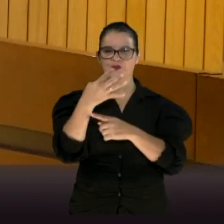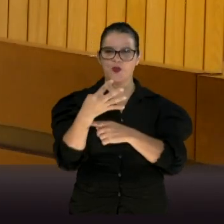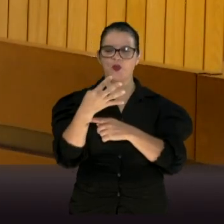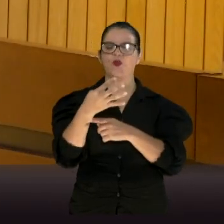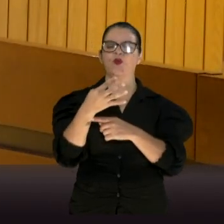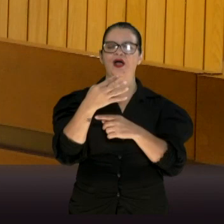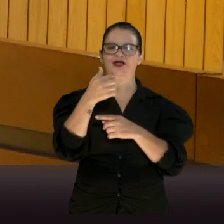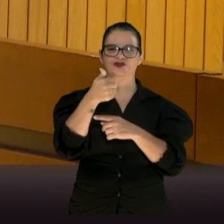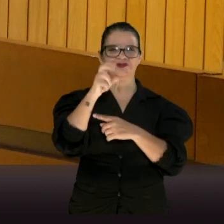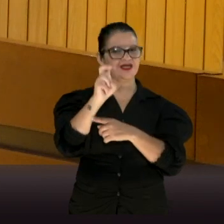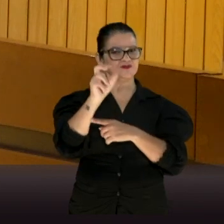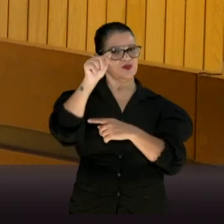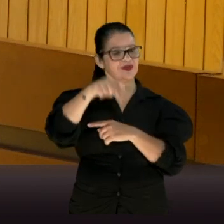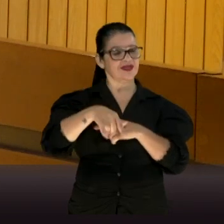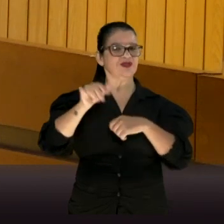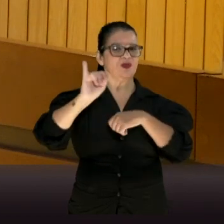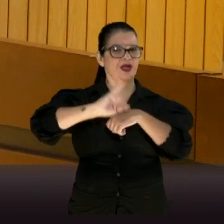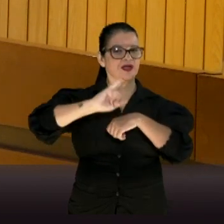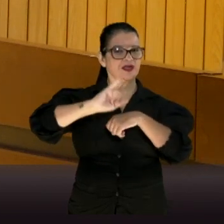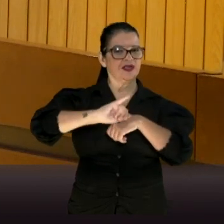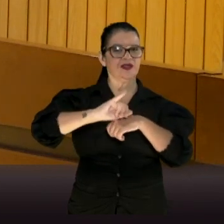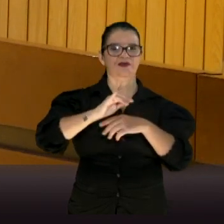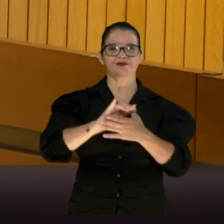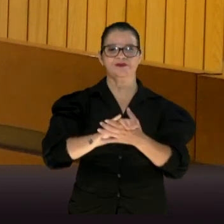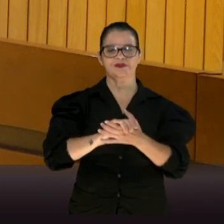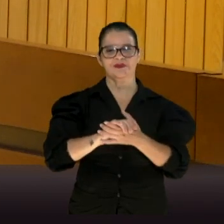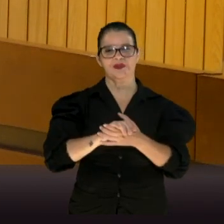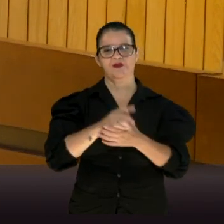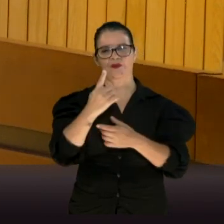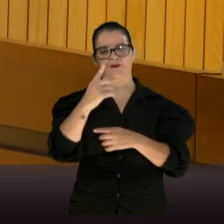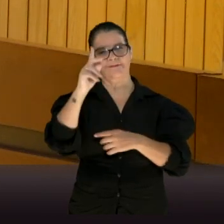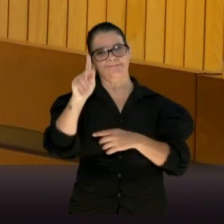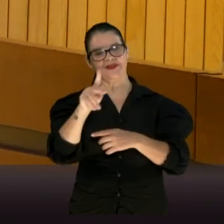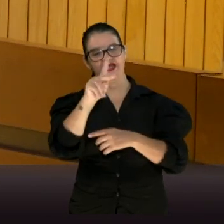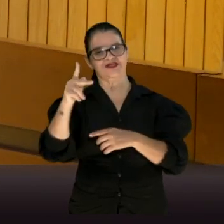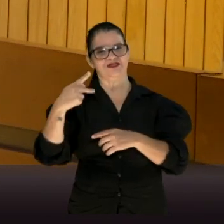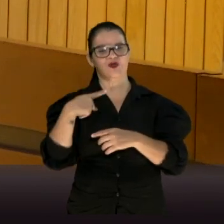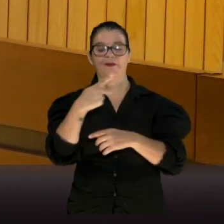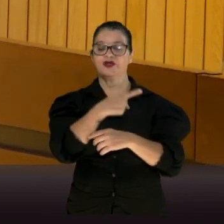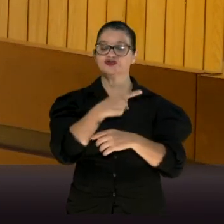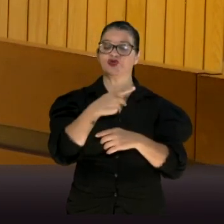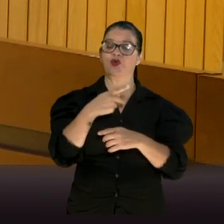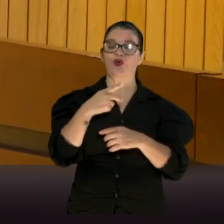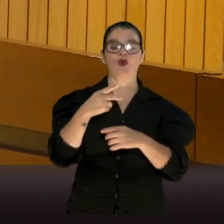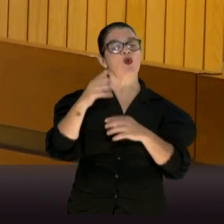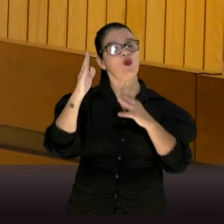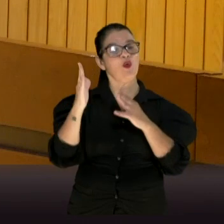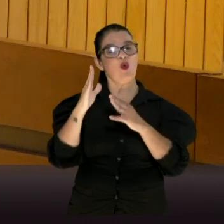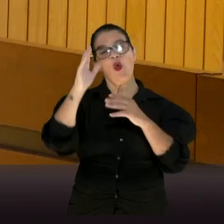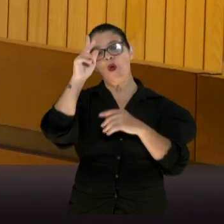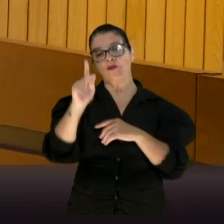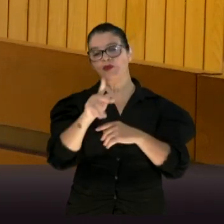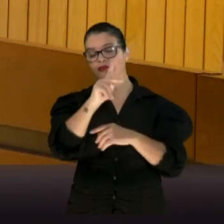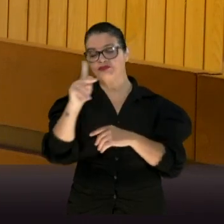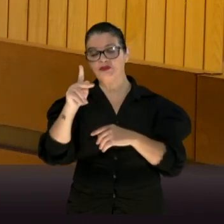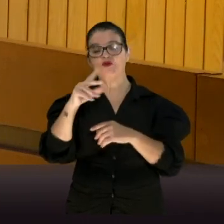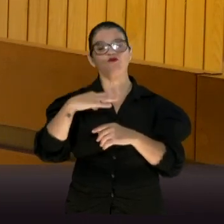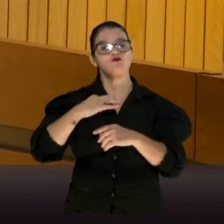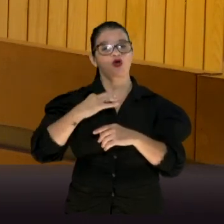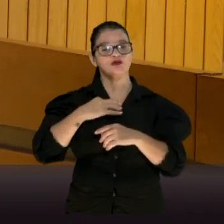5º Batalhão, e aqui na capital, um padre e um pastor, como capelães voluntários. Momento de oração,